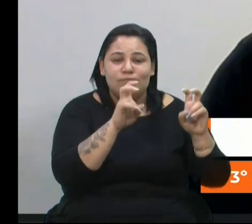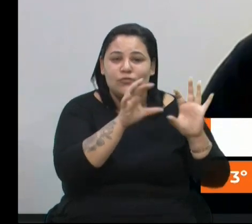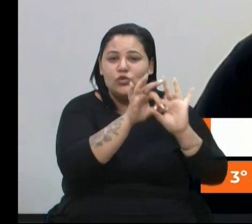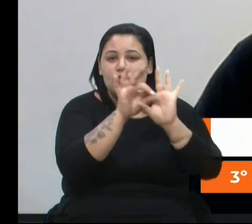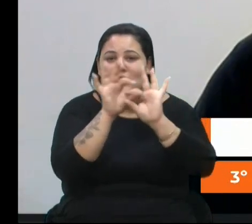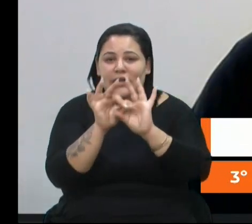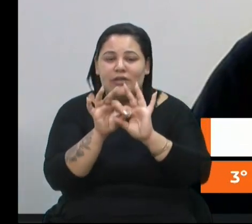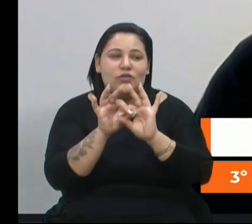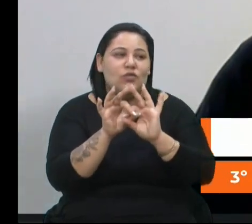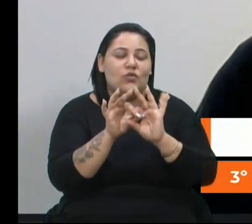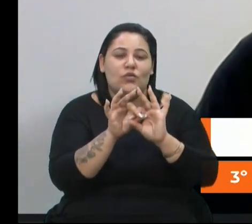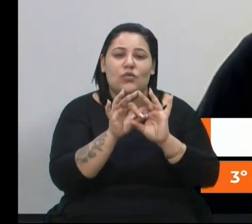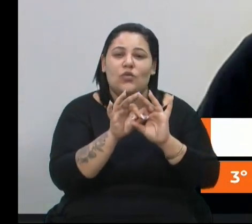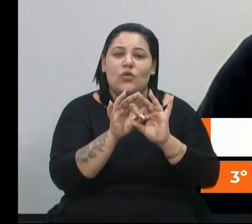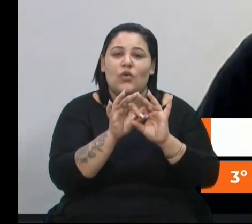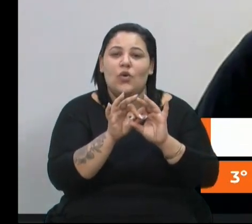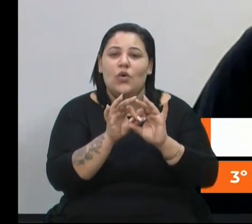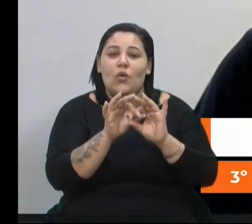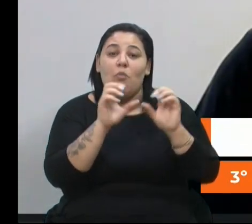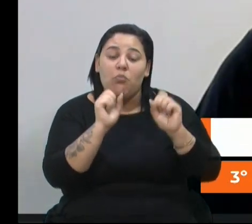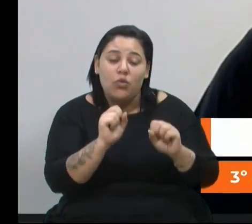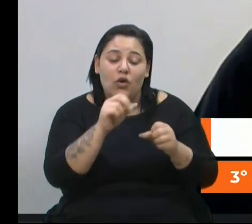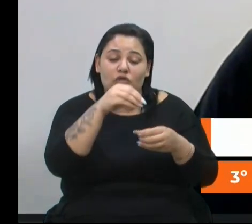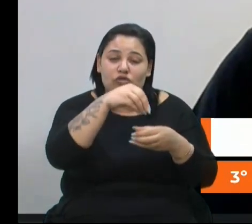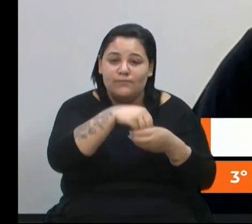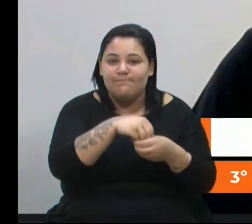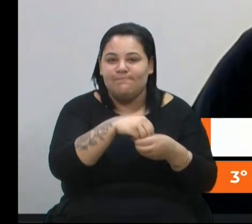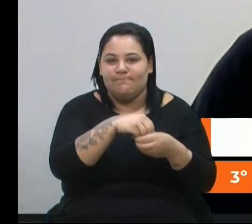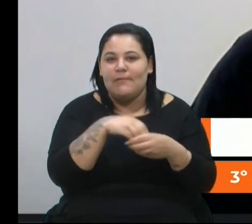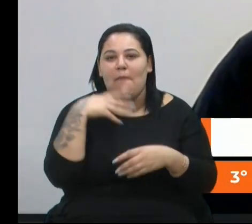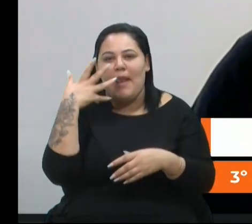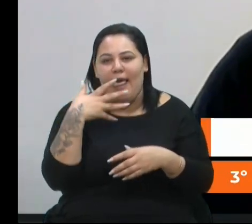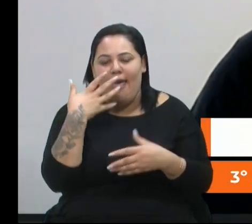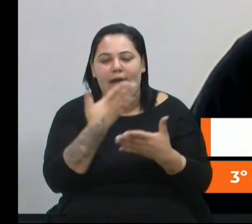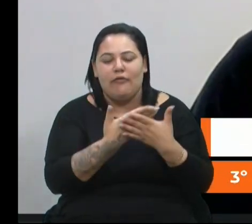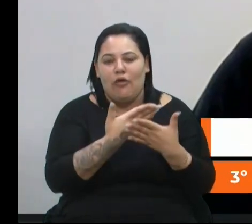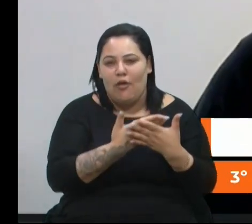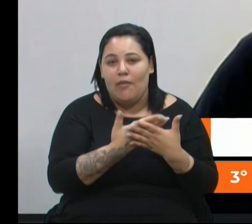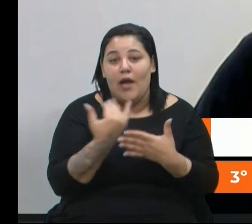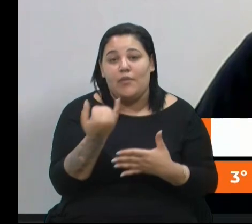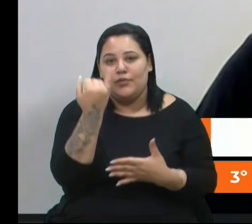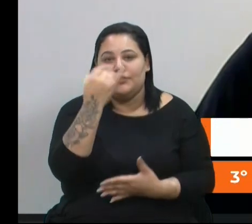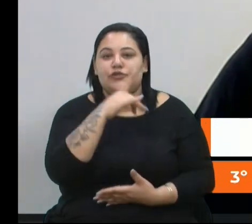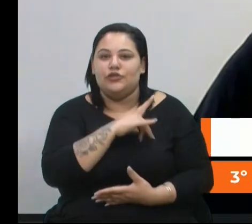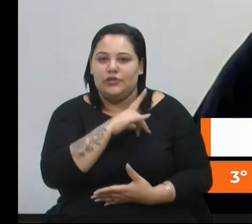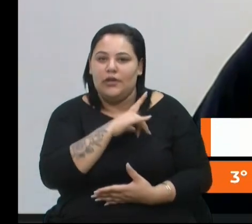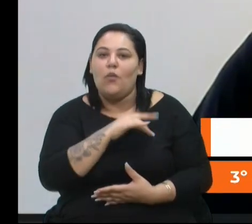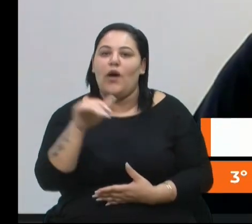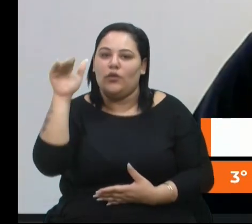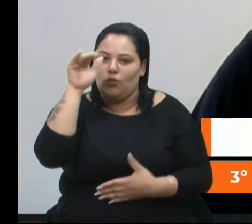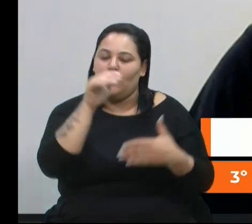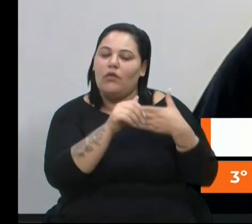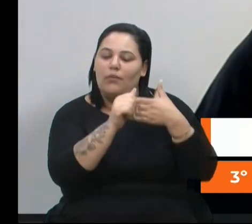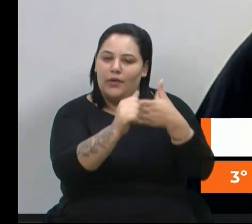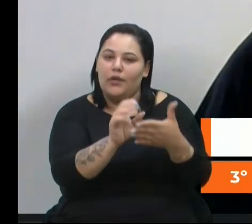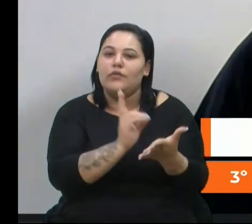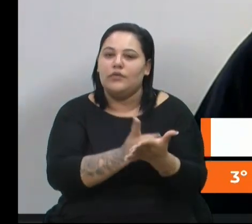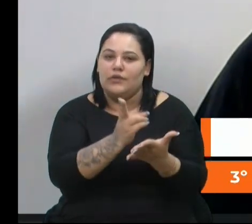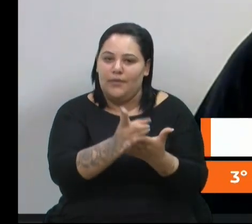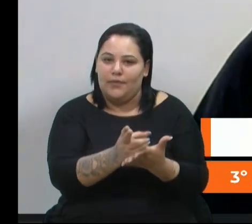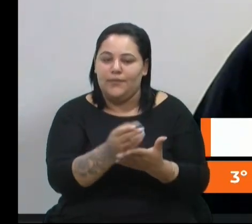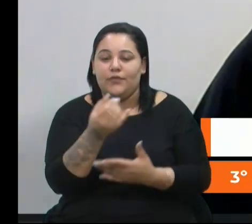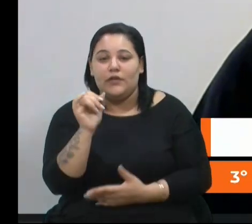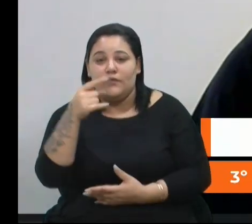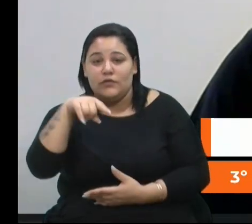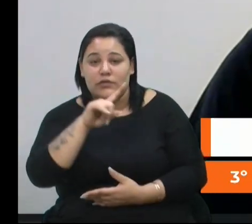de assuntos podem chegar. Então, é importante que tenha um adulto fazendo esse filtro, fazendo esse acompanhamento. Se vocês não